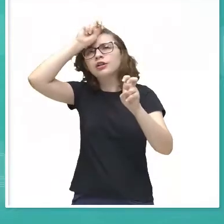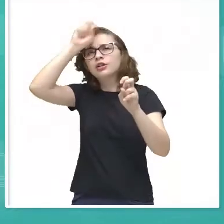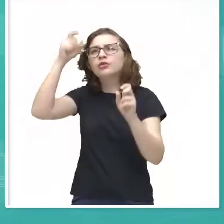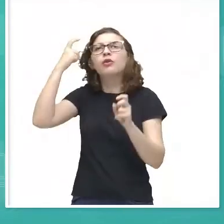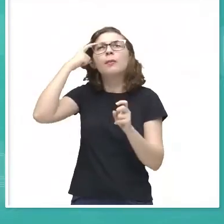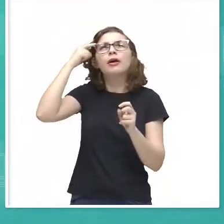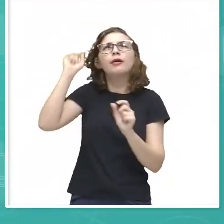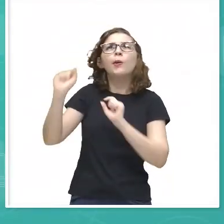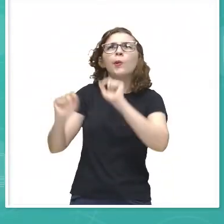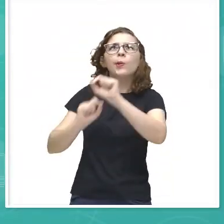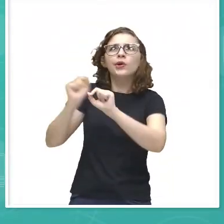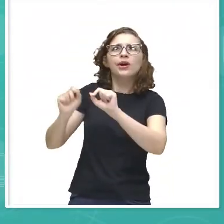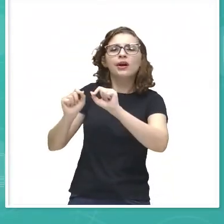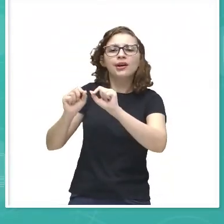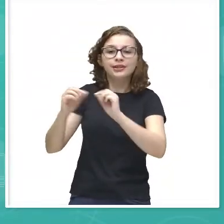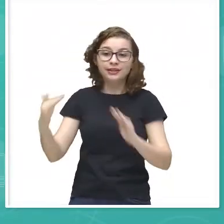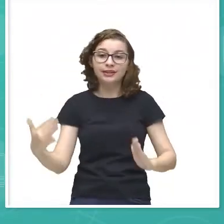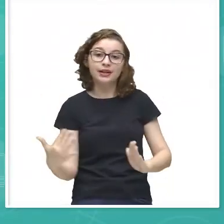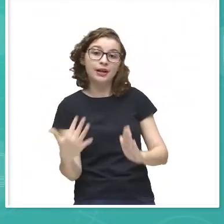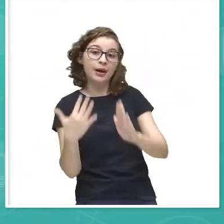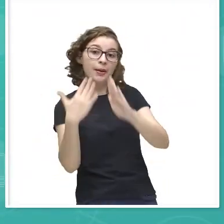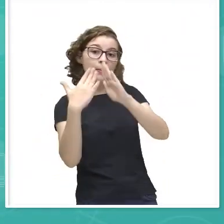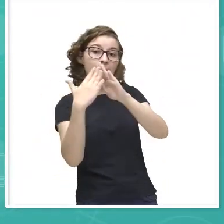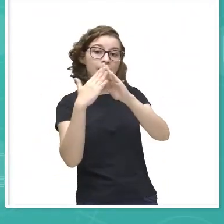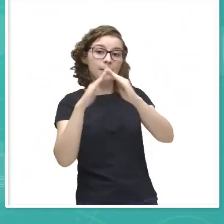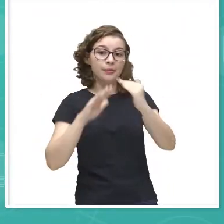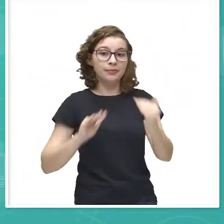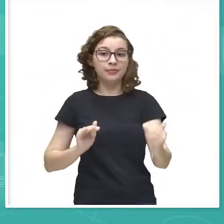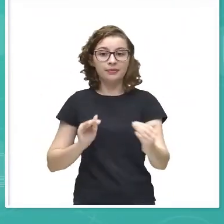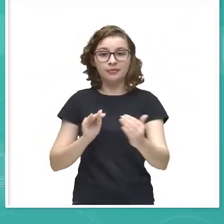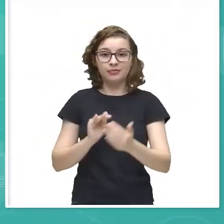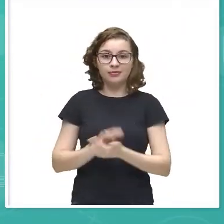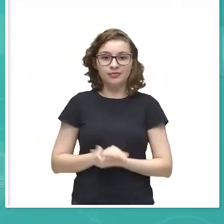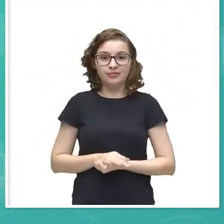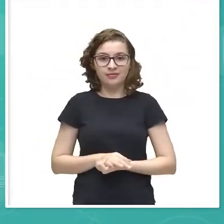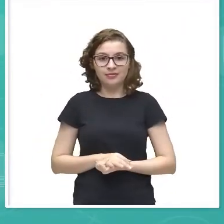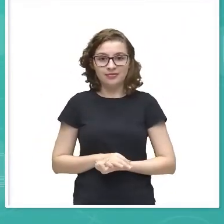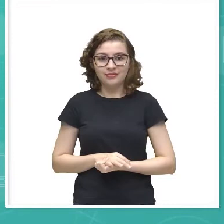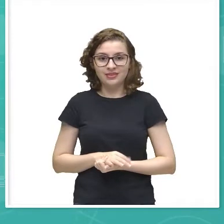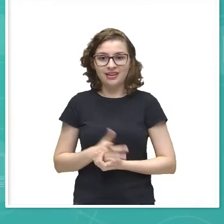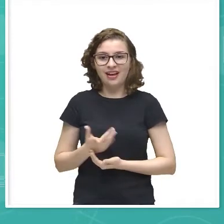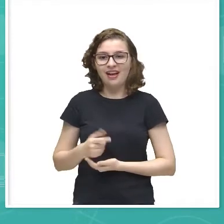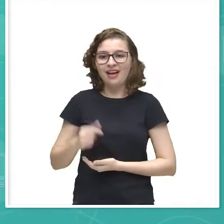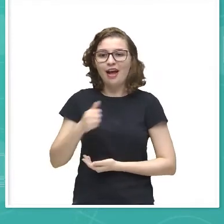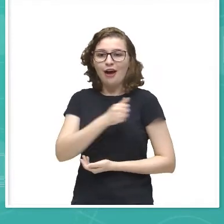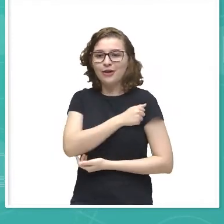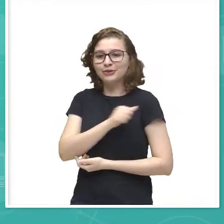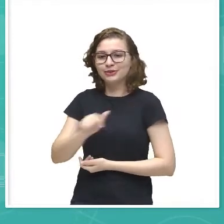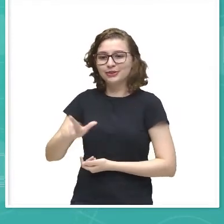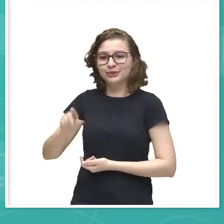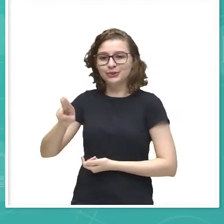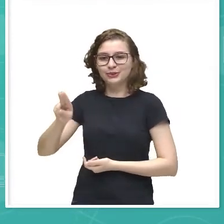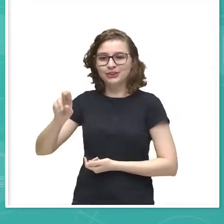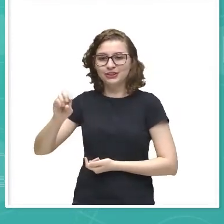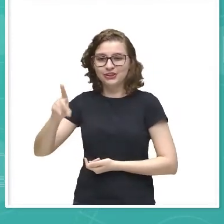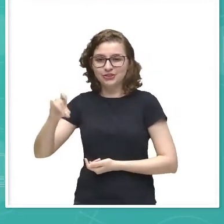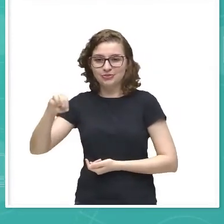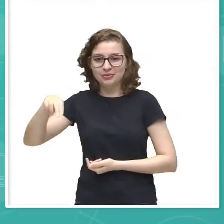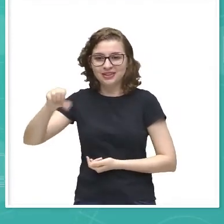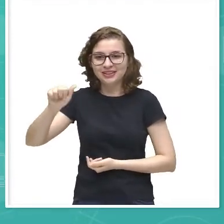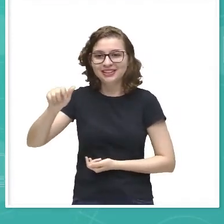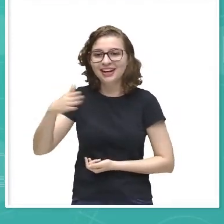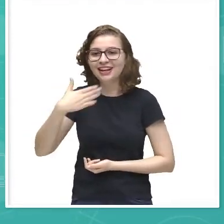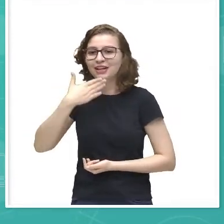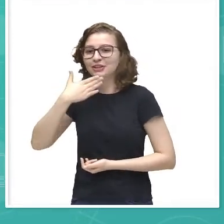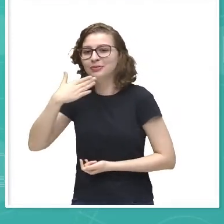é verdade, a gente pensa logo isso, né? Olha, menina Ludmila cobrando a resposta do povo. Marcelene, cadê tua resposta? Caio, cadê? Olha, a Ludmila é